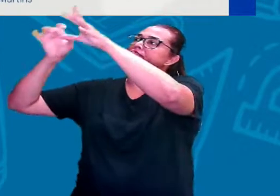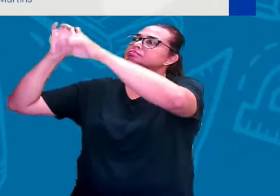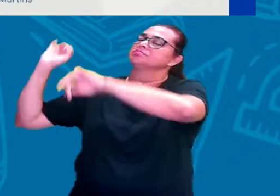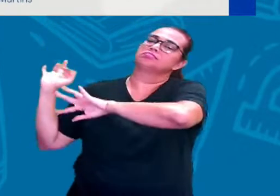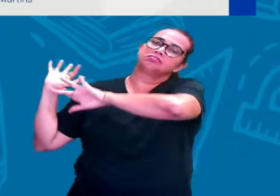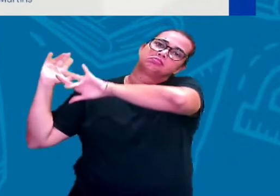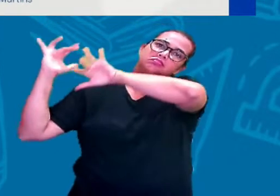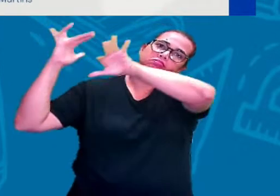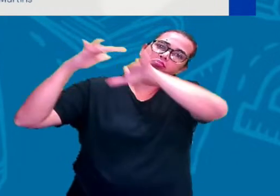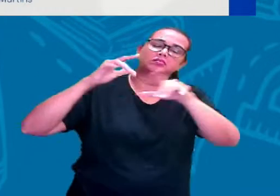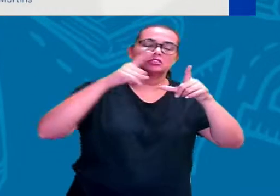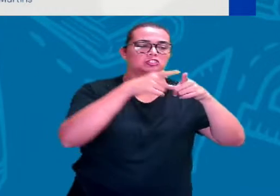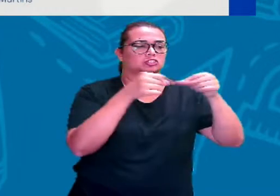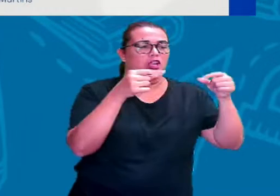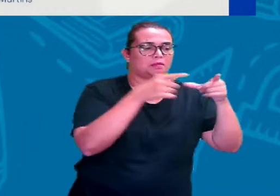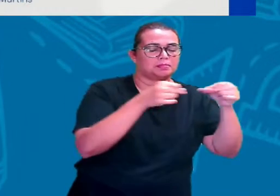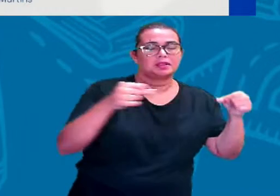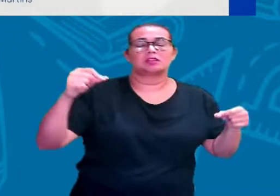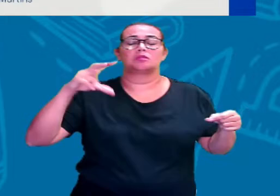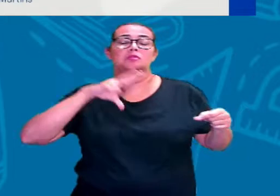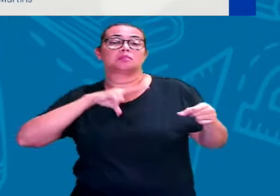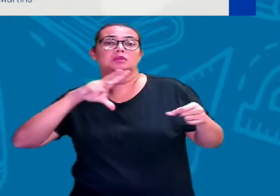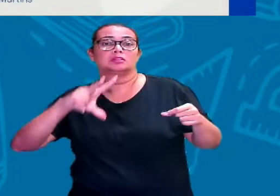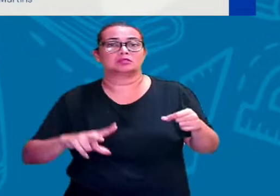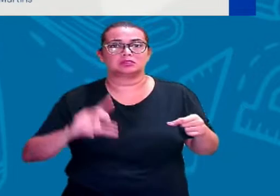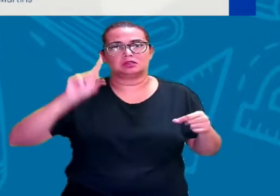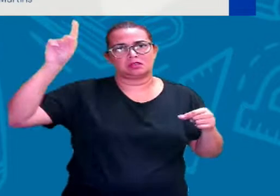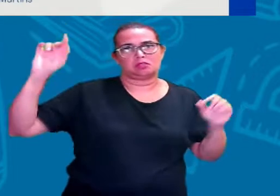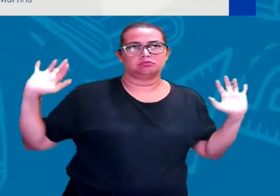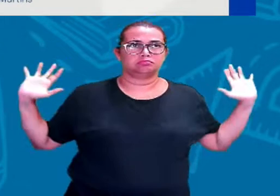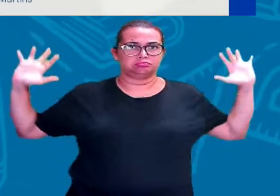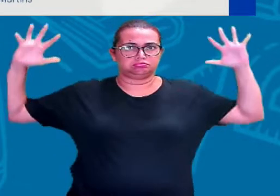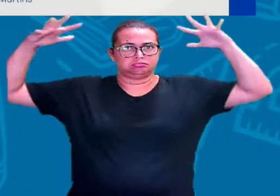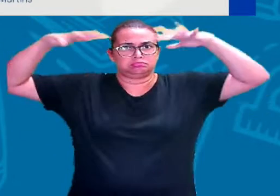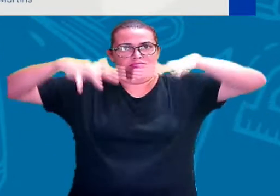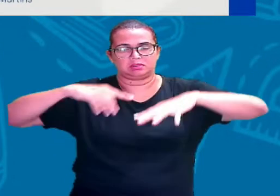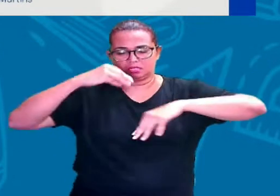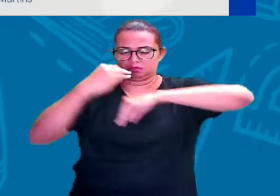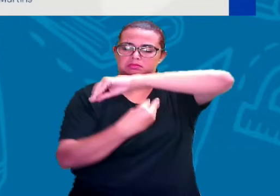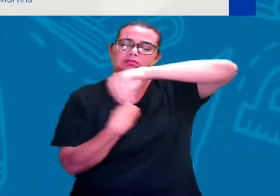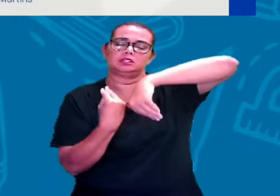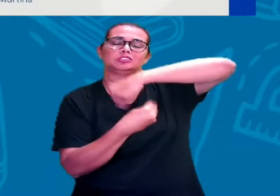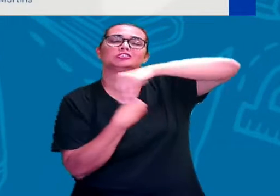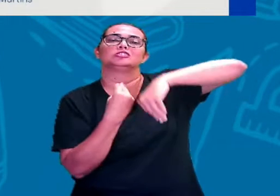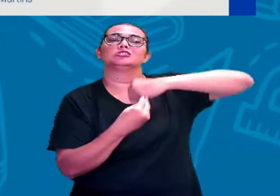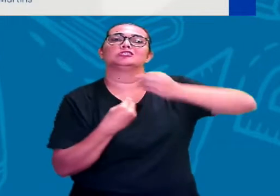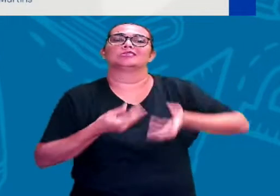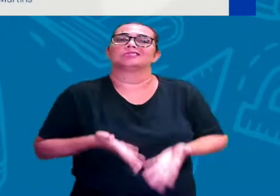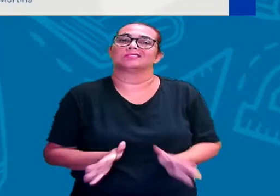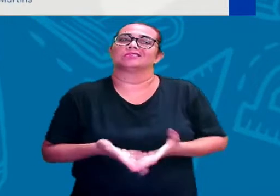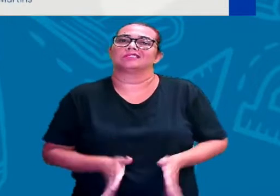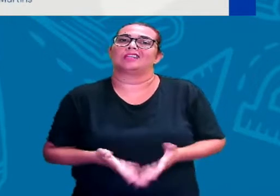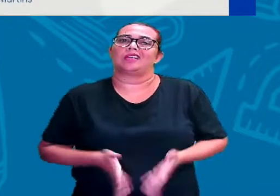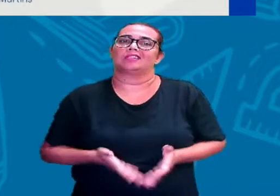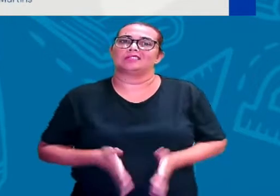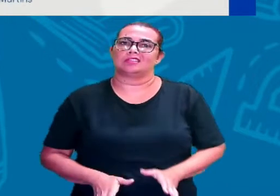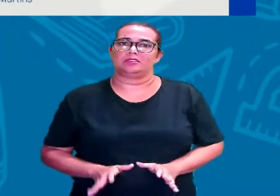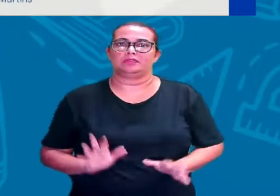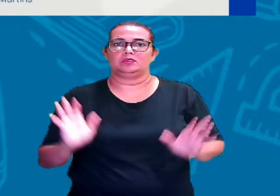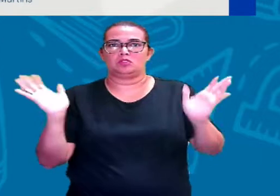de Japão, de vários lugares. Então vamos lá. O tema da nossa aula de hoje